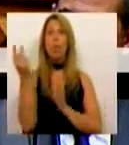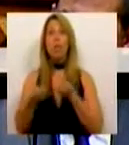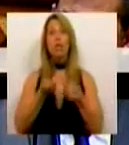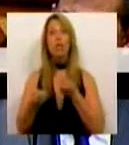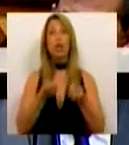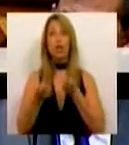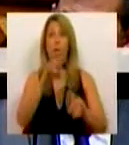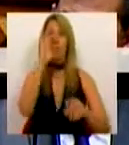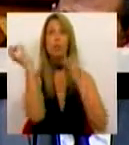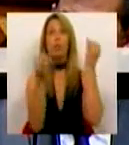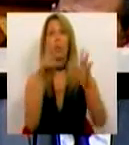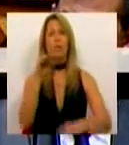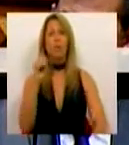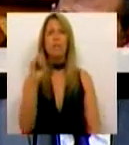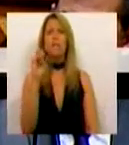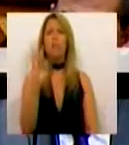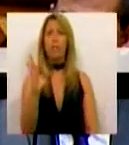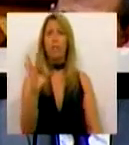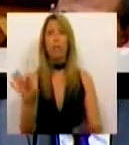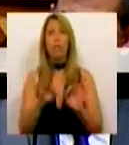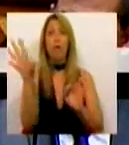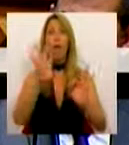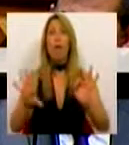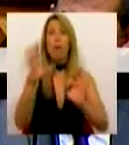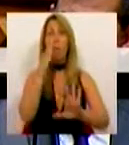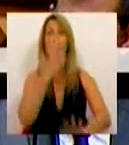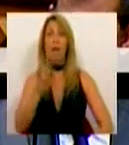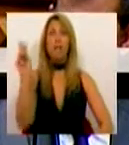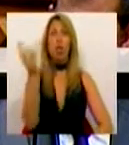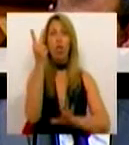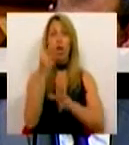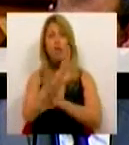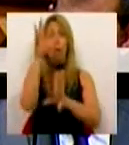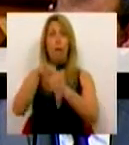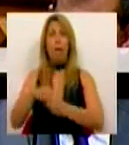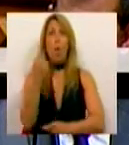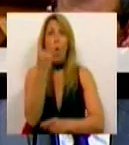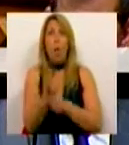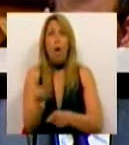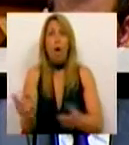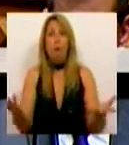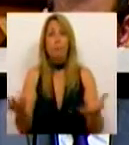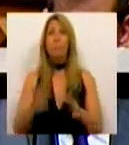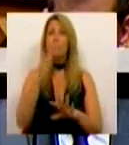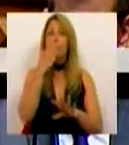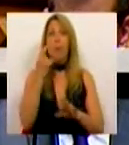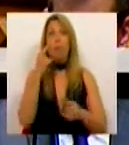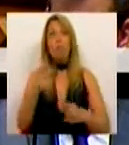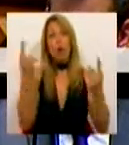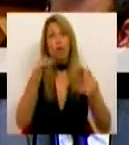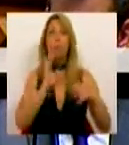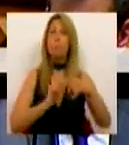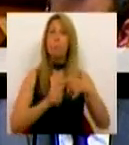ZIF, num formato parecido com um 12 em 1. Por isso, seria bom que se conseguisse demonstrar qualquer ganho de causa